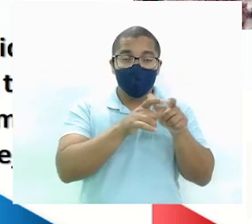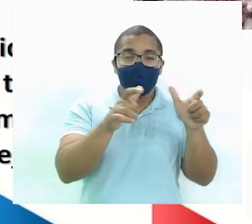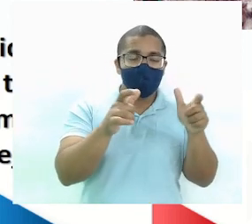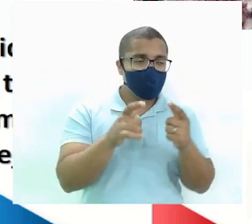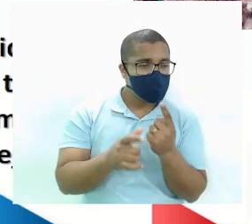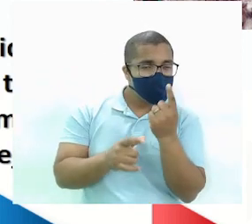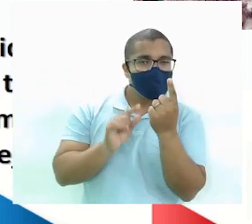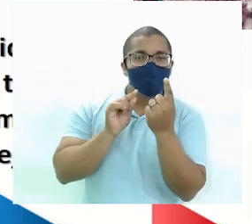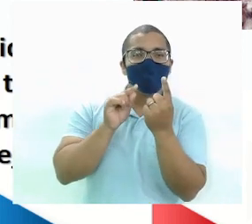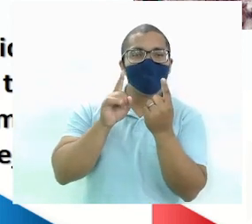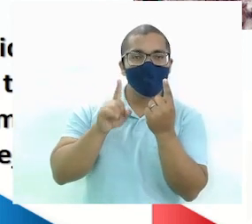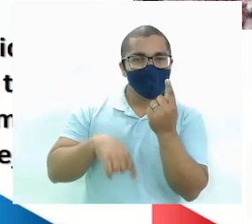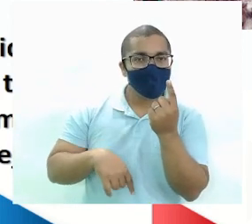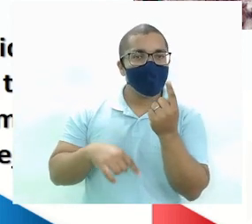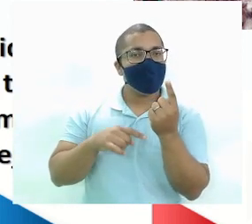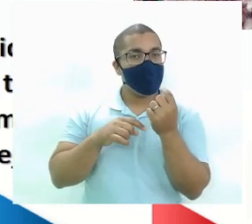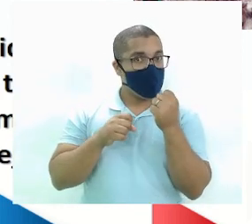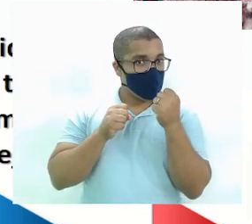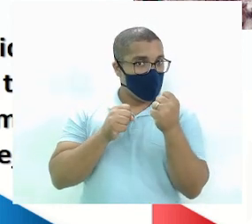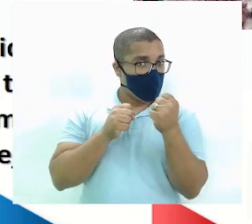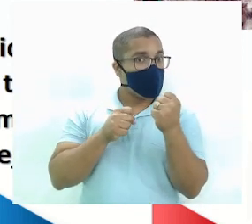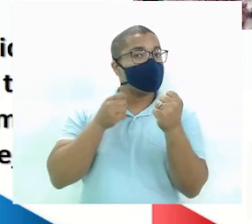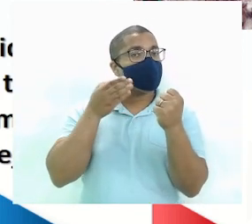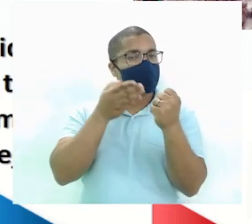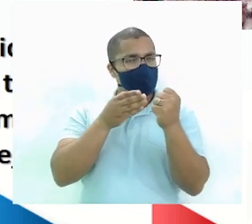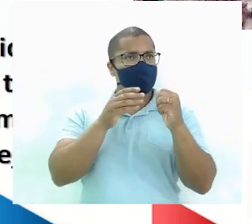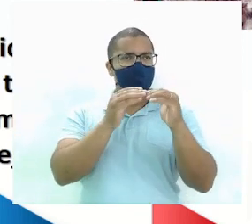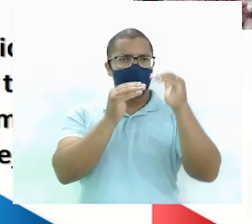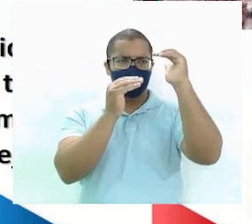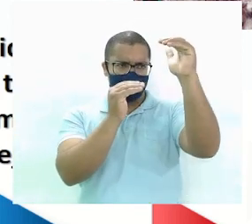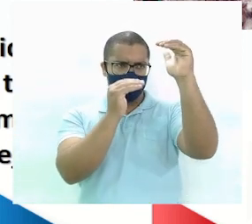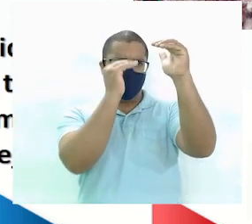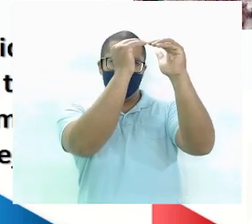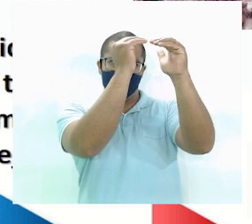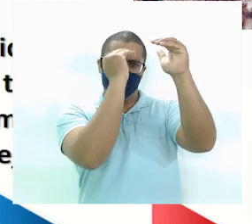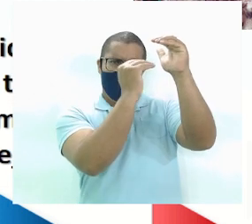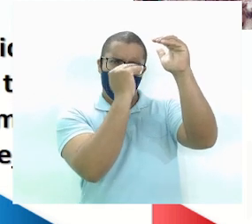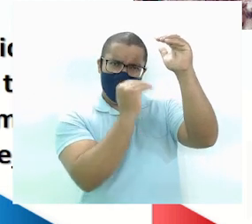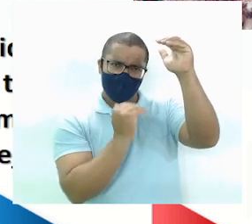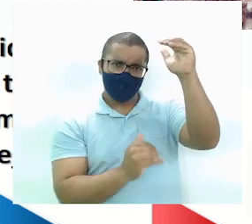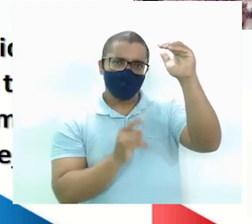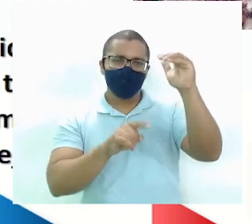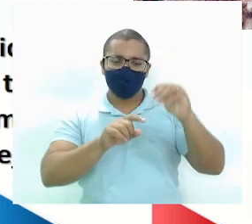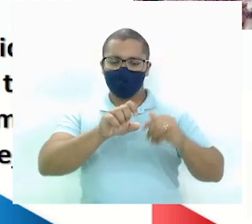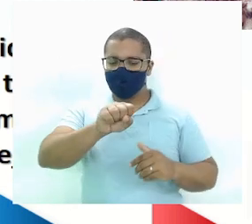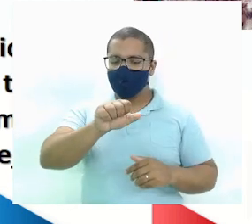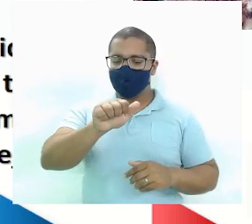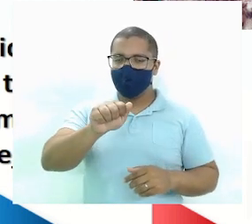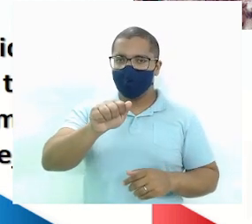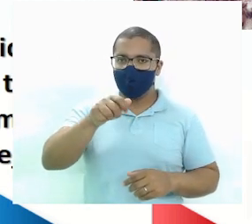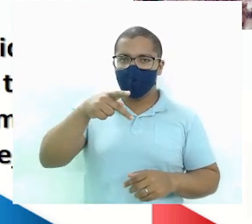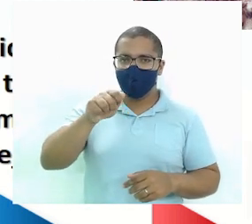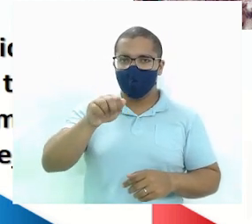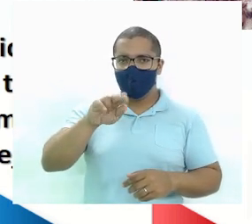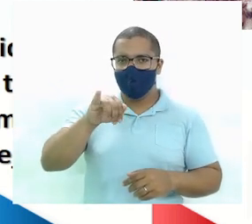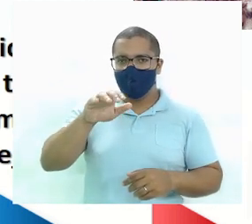né? Que era fortemente, tinha uma hierarquia, era dividida em Sapa Inca e seus